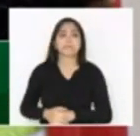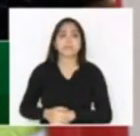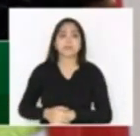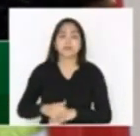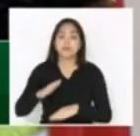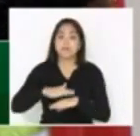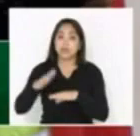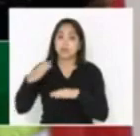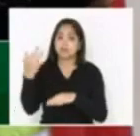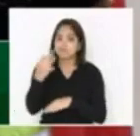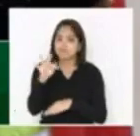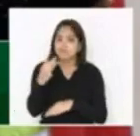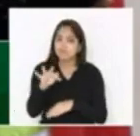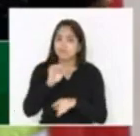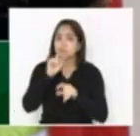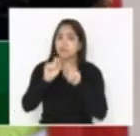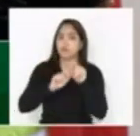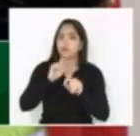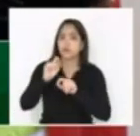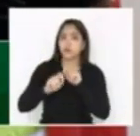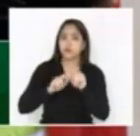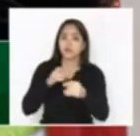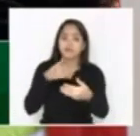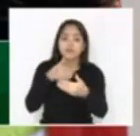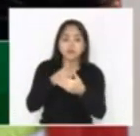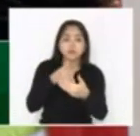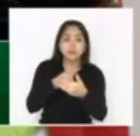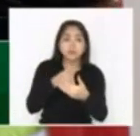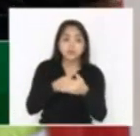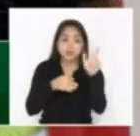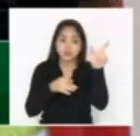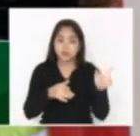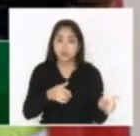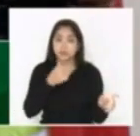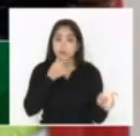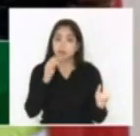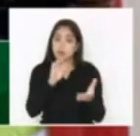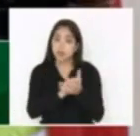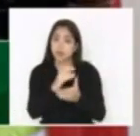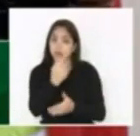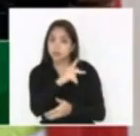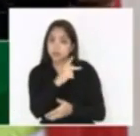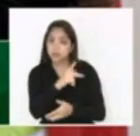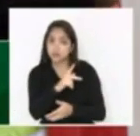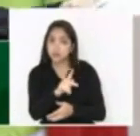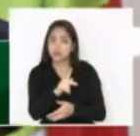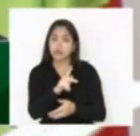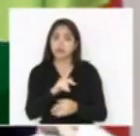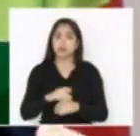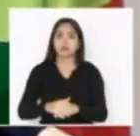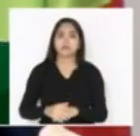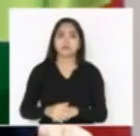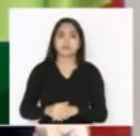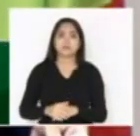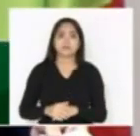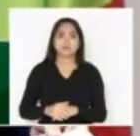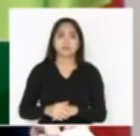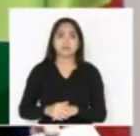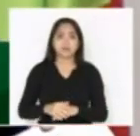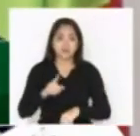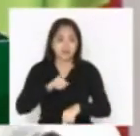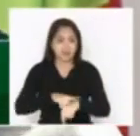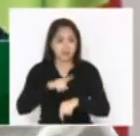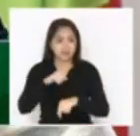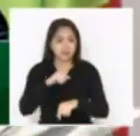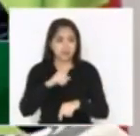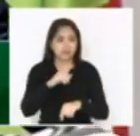dor é ter sido impedida pelo marido de se despedir dos pais no leito da morte.